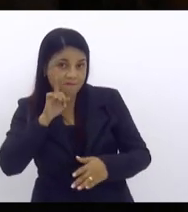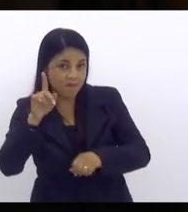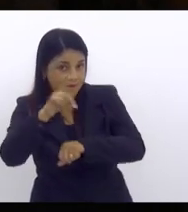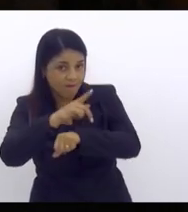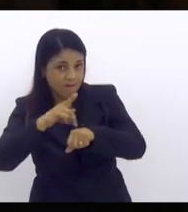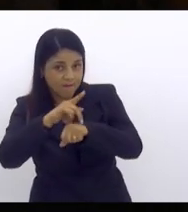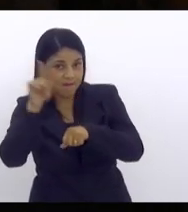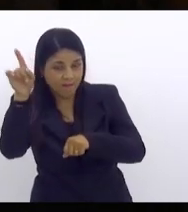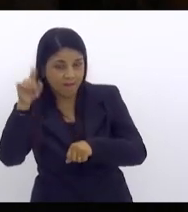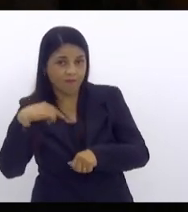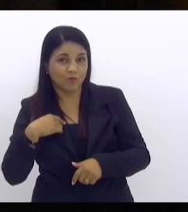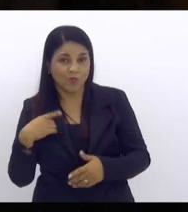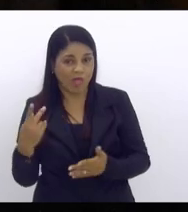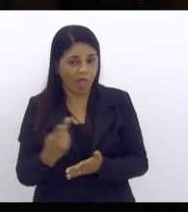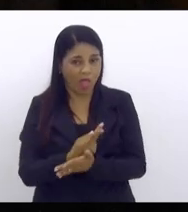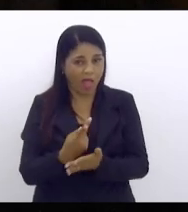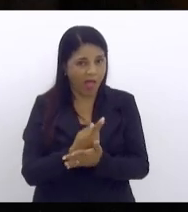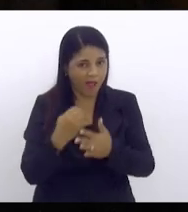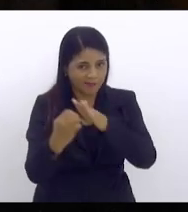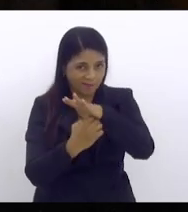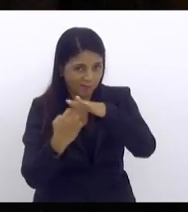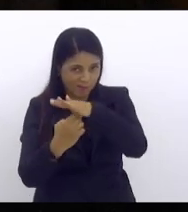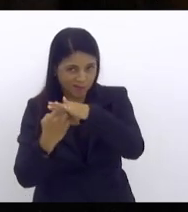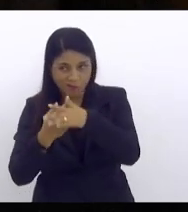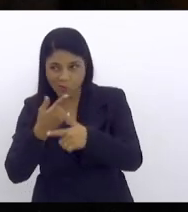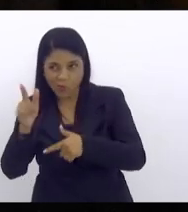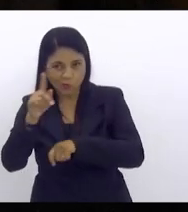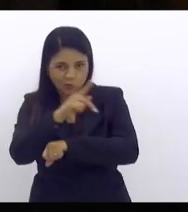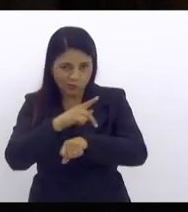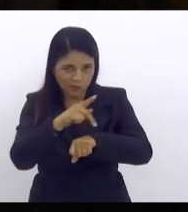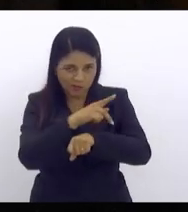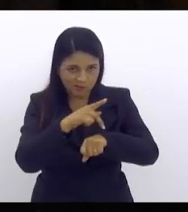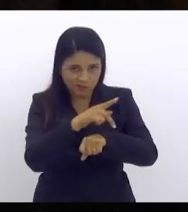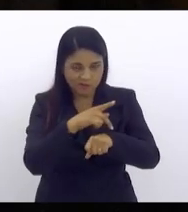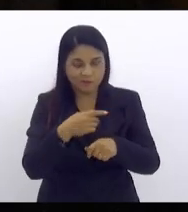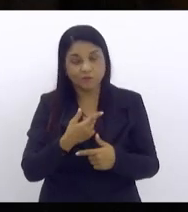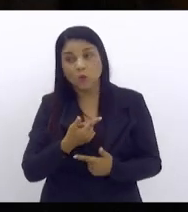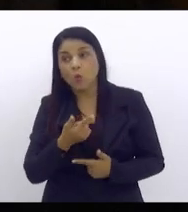em outros países. Uma outra empresa americana